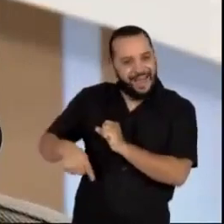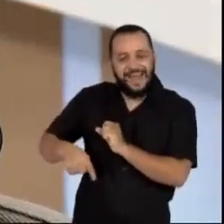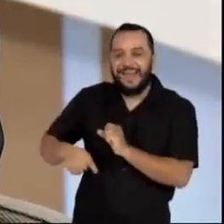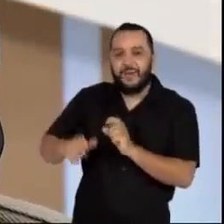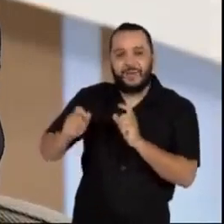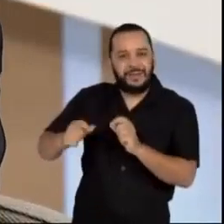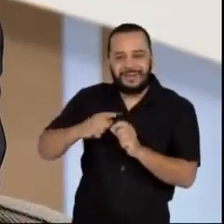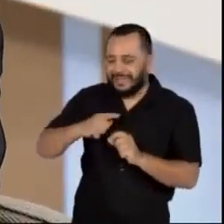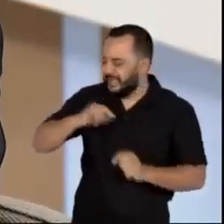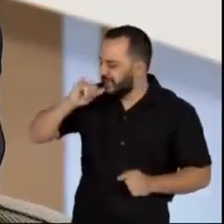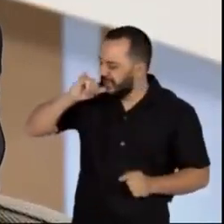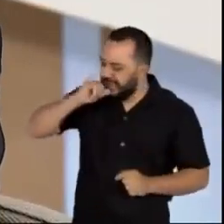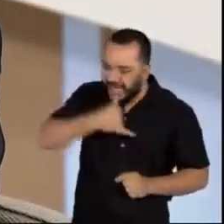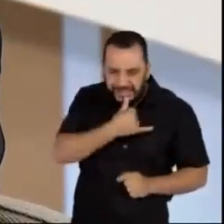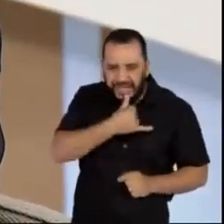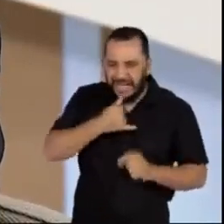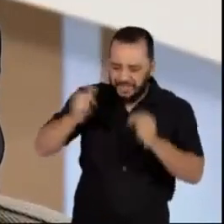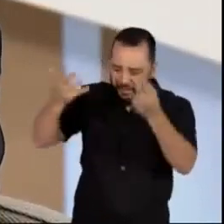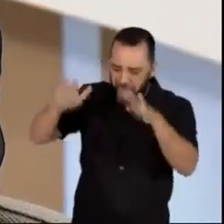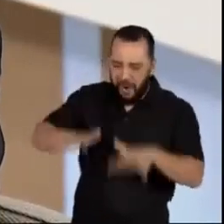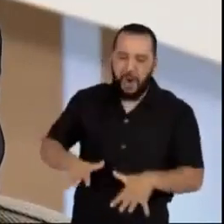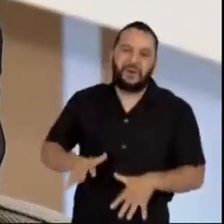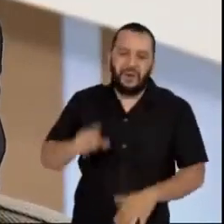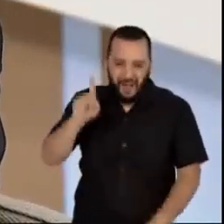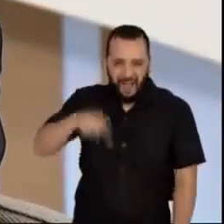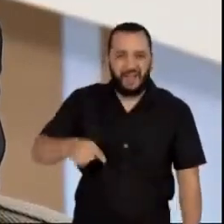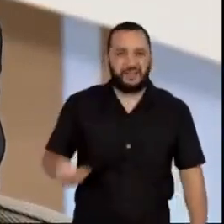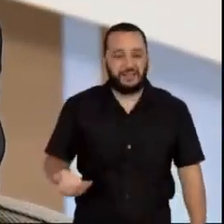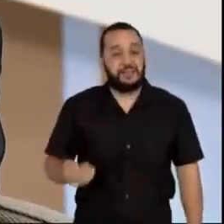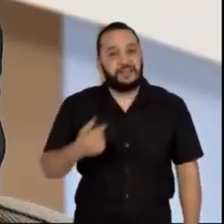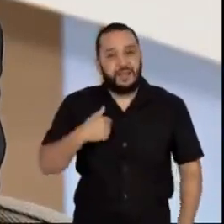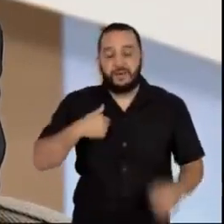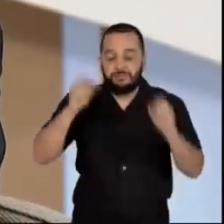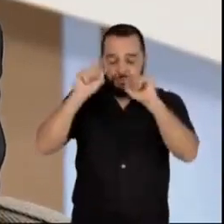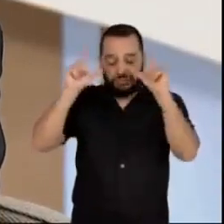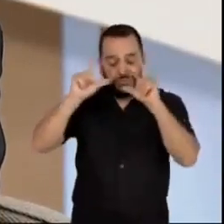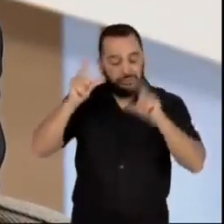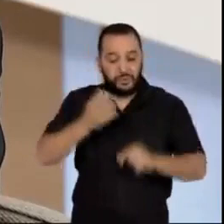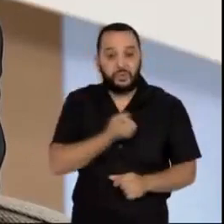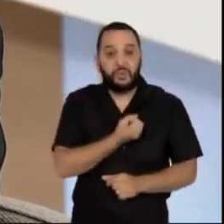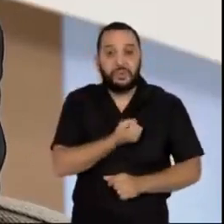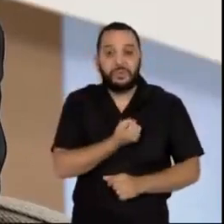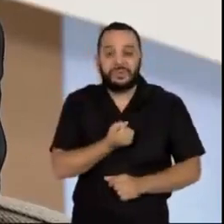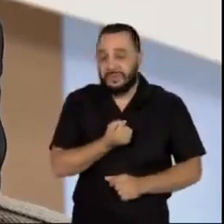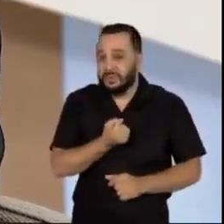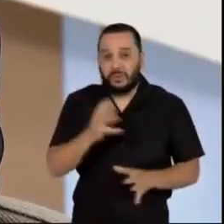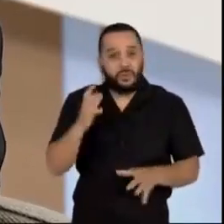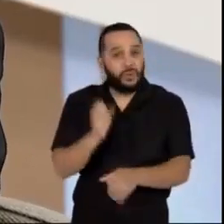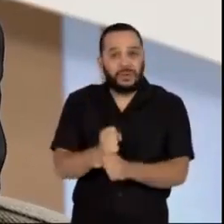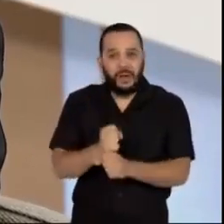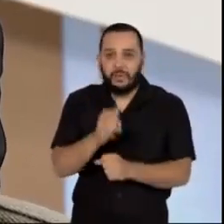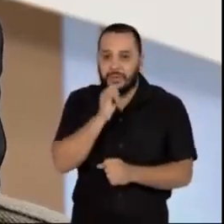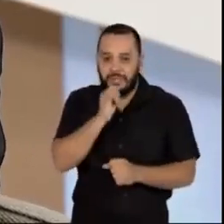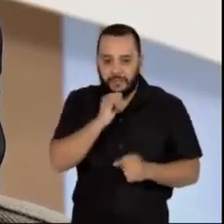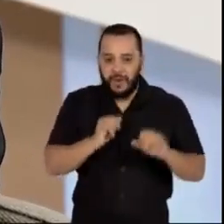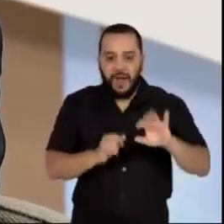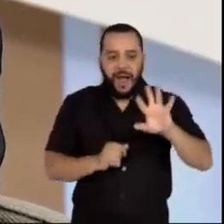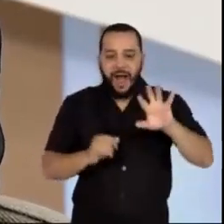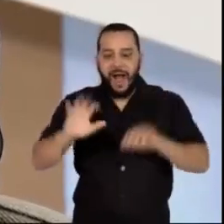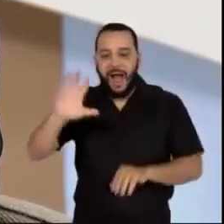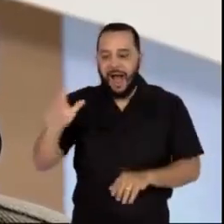mas o que me surpreendeu muito foram os números né são números de escala Industrial então saíram da África